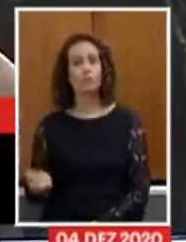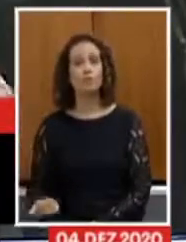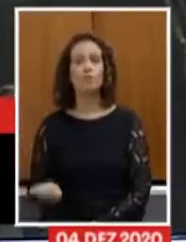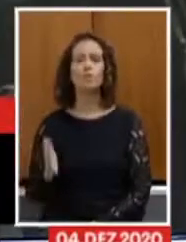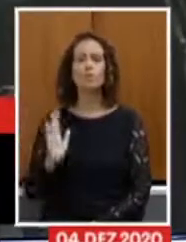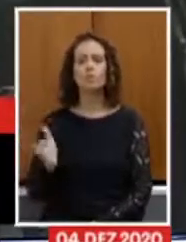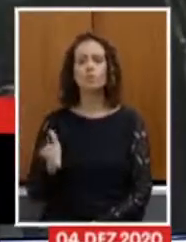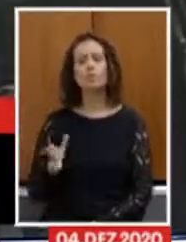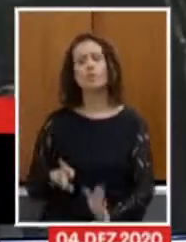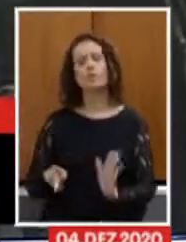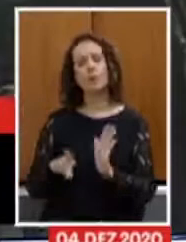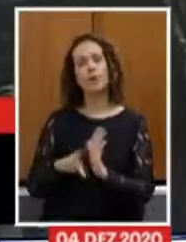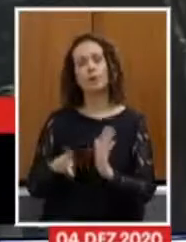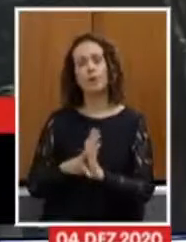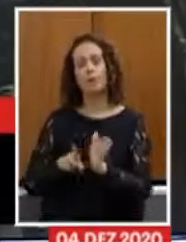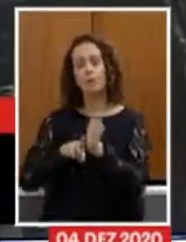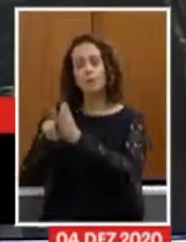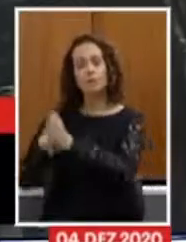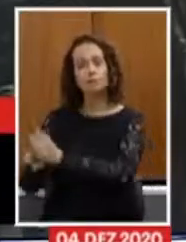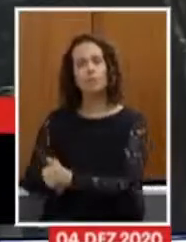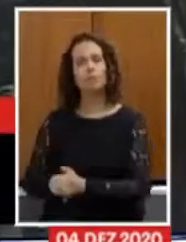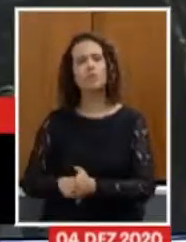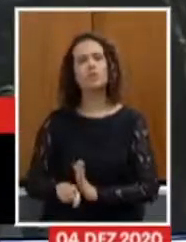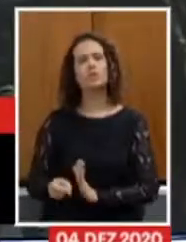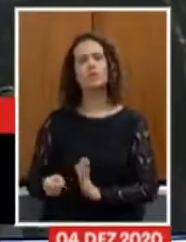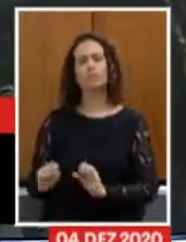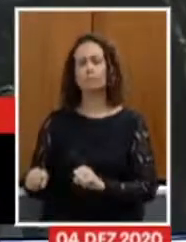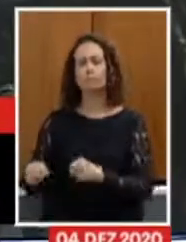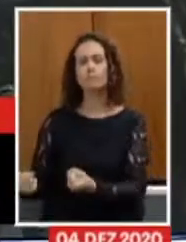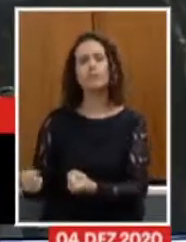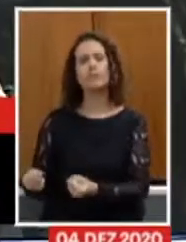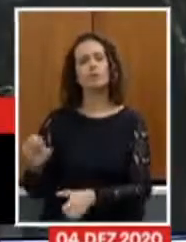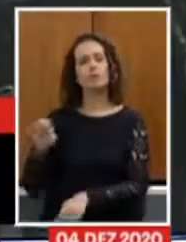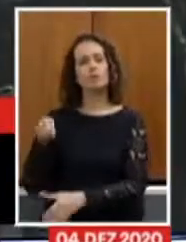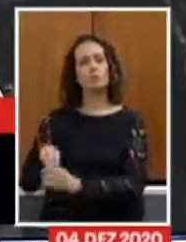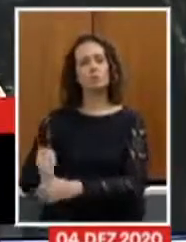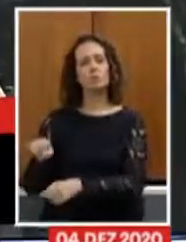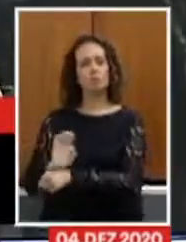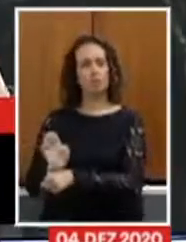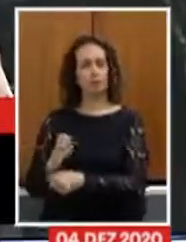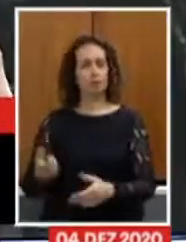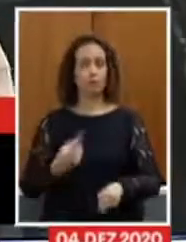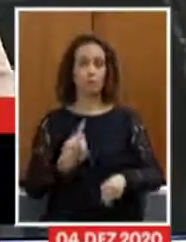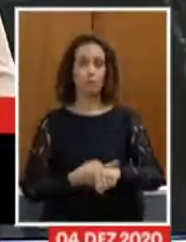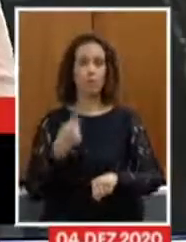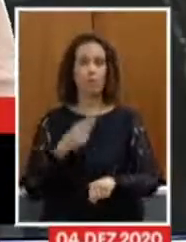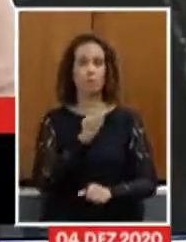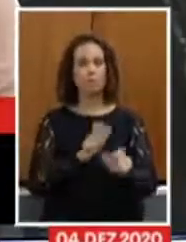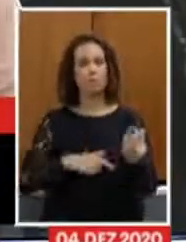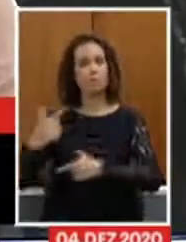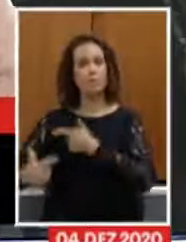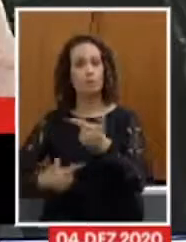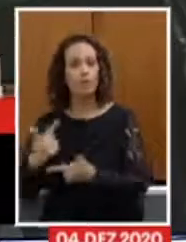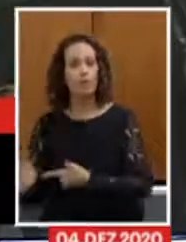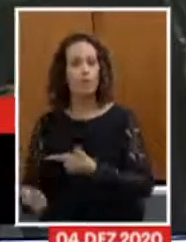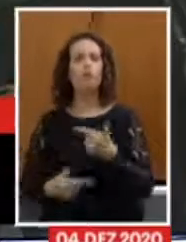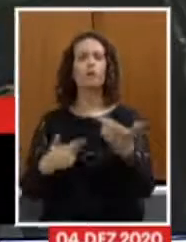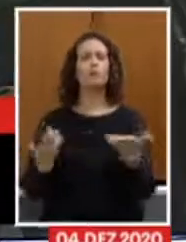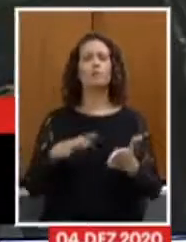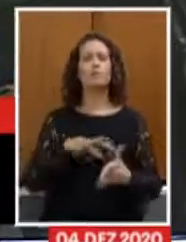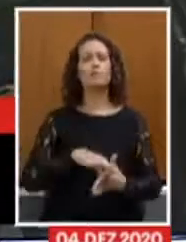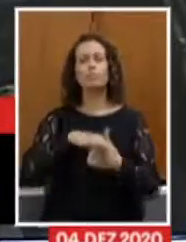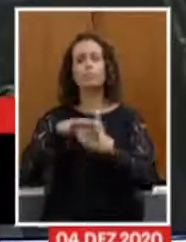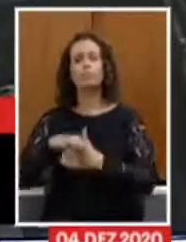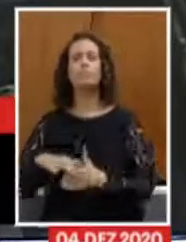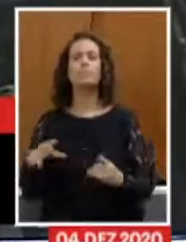seja destinado à pesquisa, à ciência no nosso Estado. Nesse momento, os trabalhadores, direção da